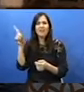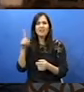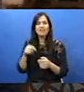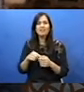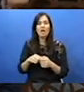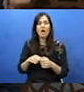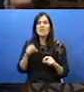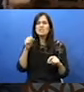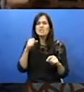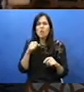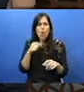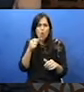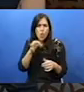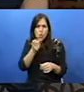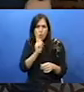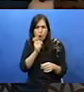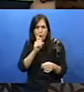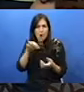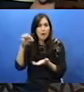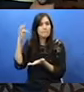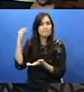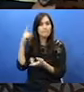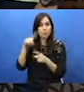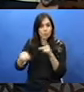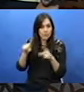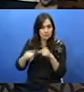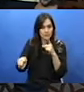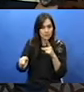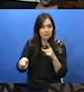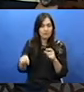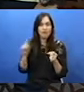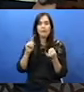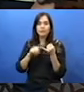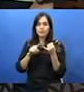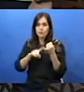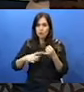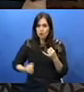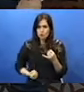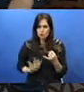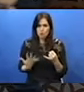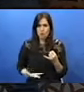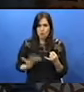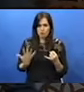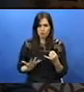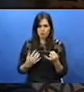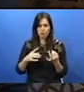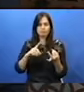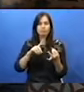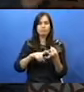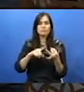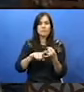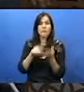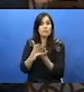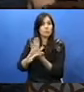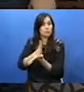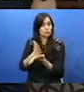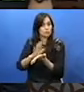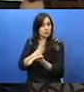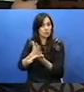em 3 categorias: as estimulantes, as depressoras e as